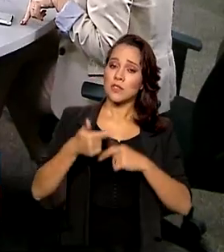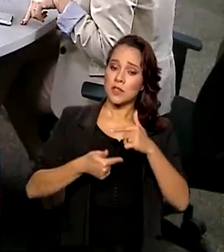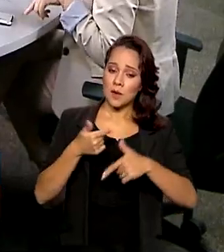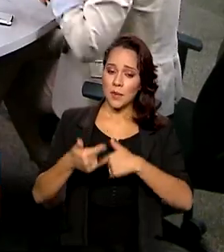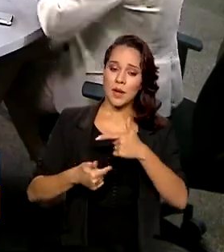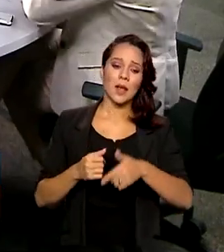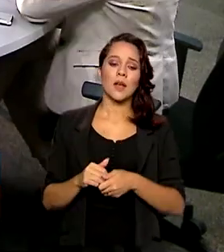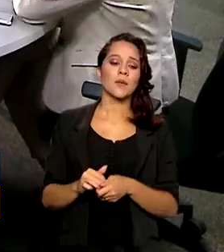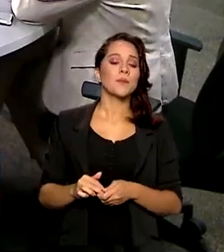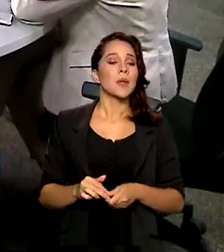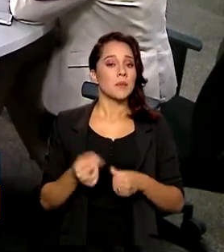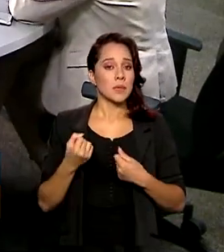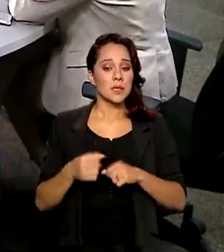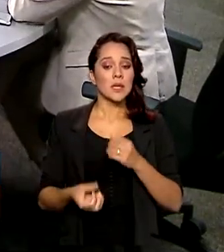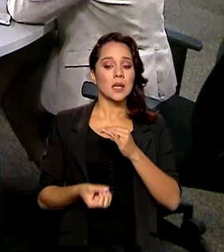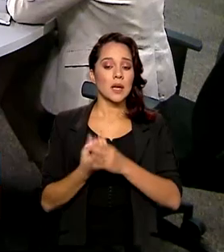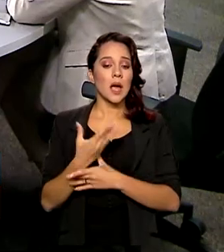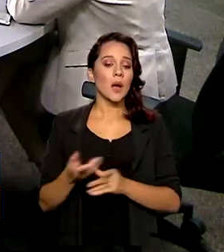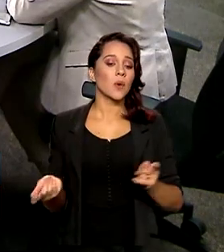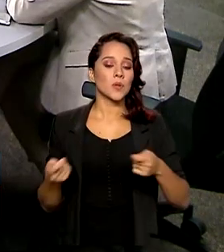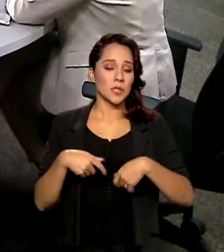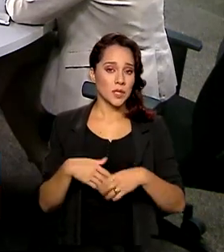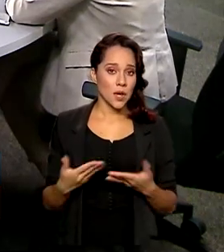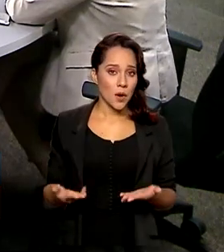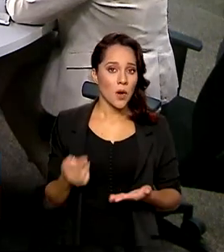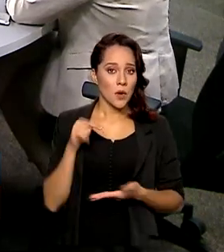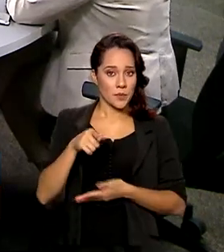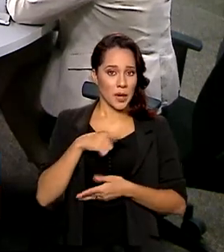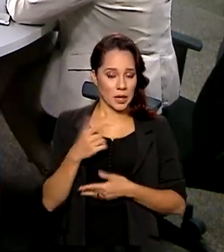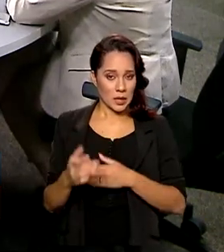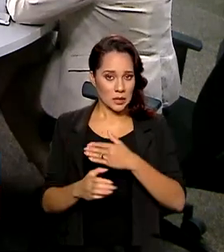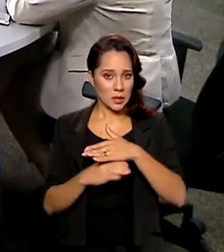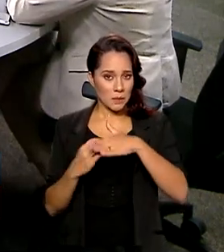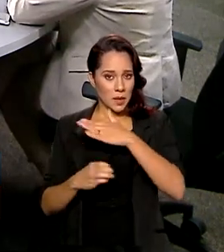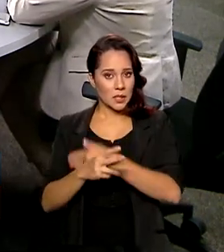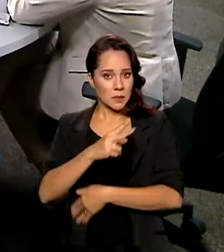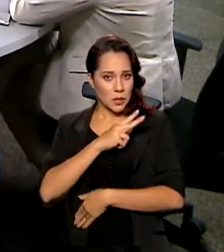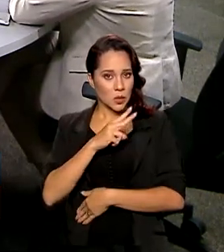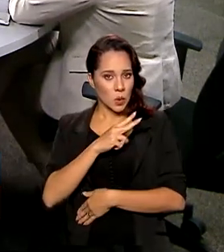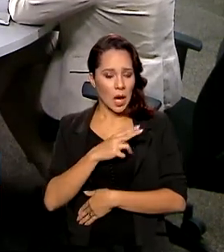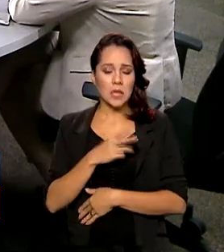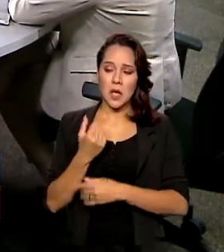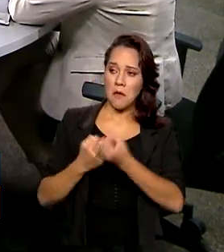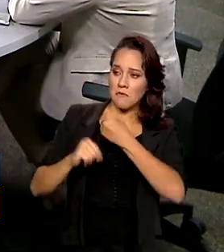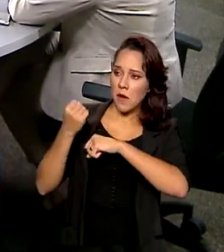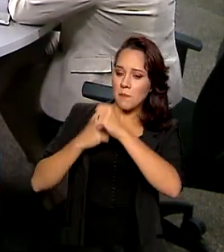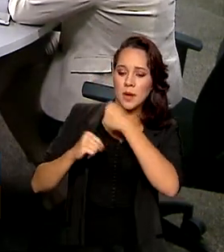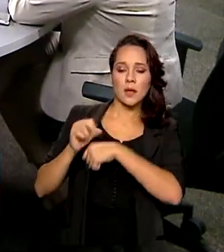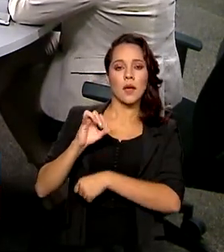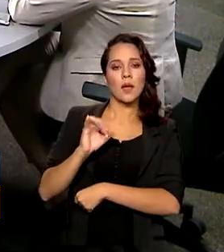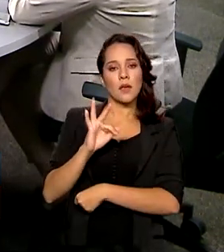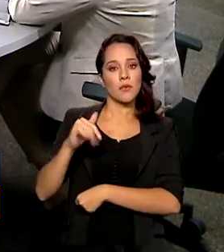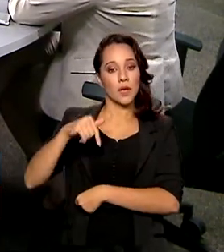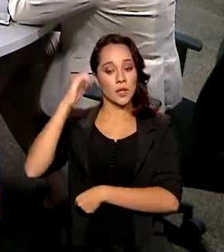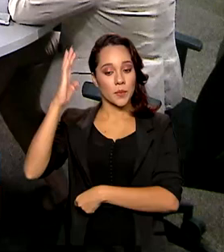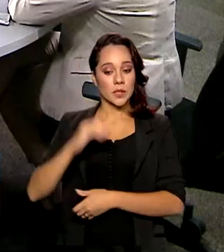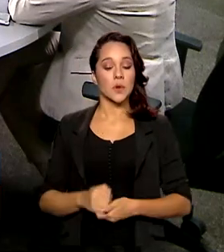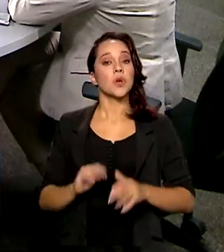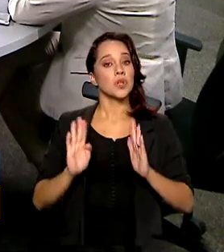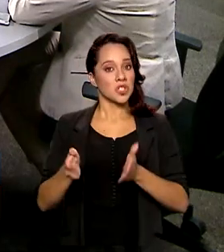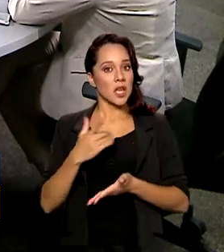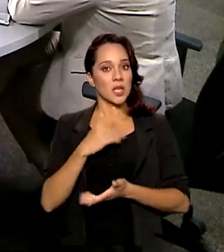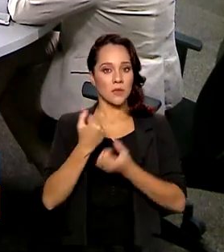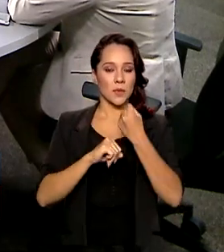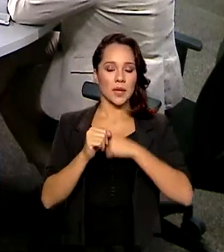trabalhado, né? Nós temos que criar as condições para que a iniciativa privada produza esses IFAs aqui no Brasil. Já há